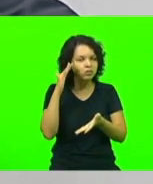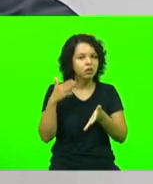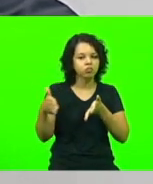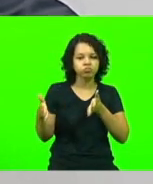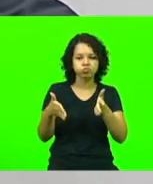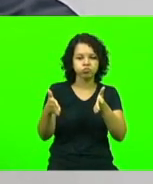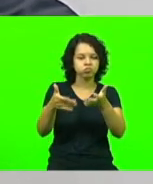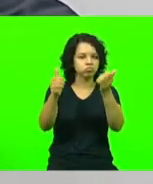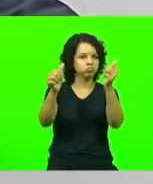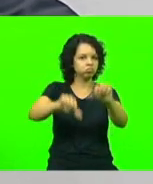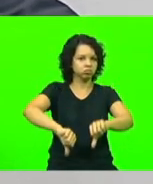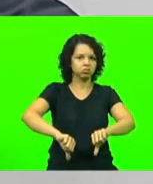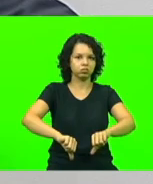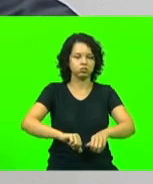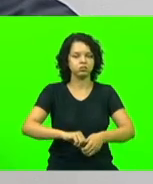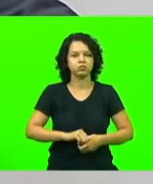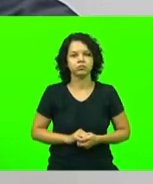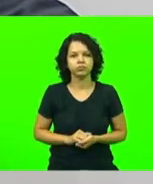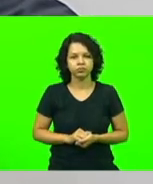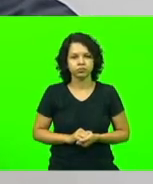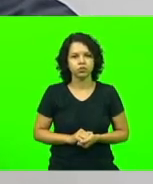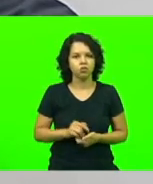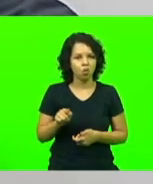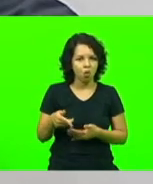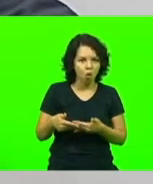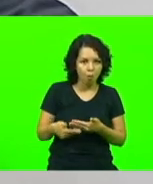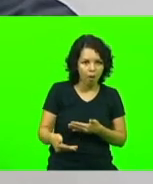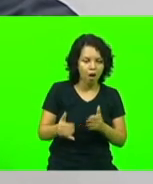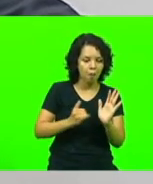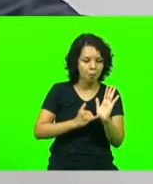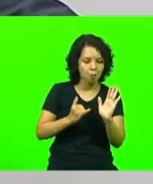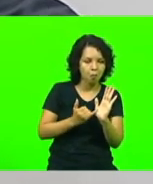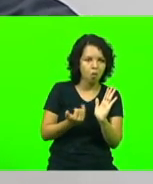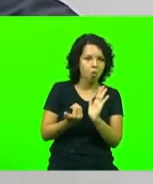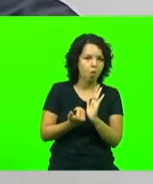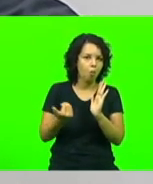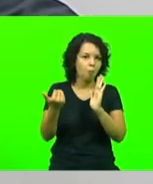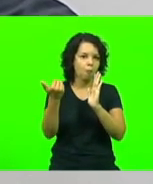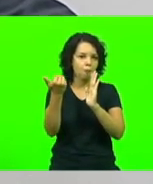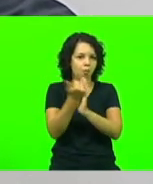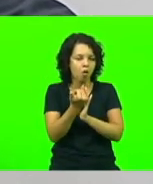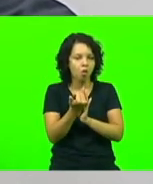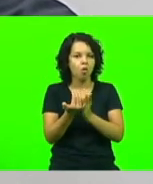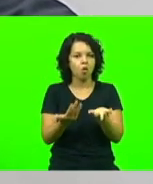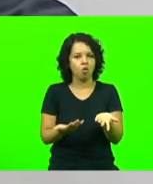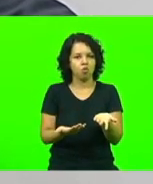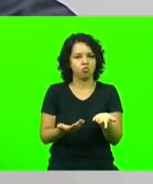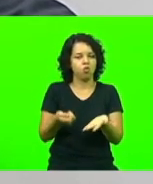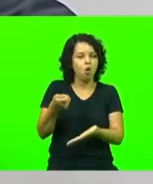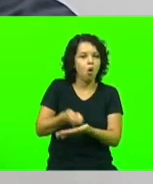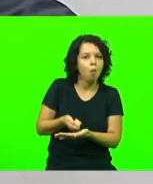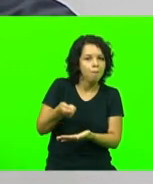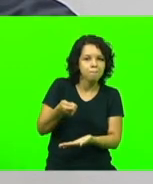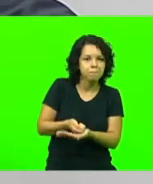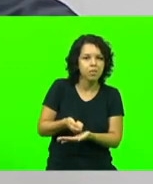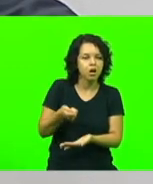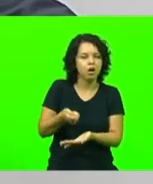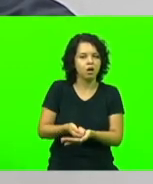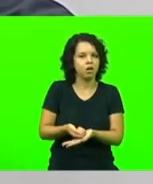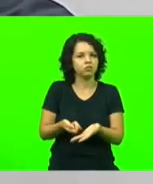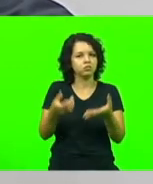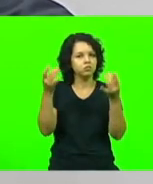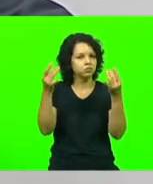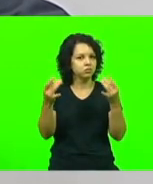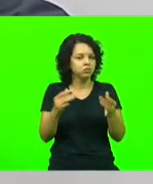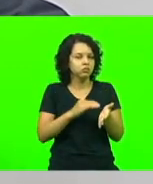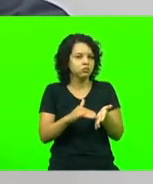colapso. Quando você começa a tributar mais, você começa a cobrar mais impostos, fazer aquilo que é a especialidade da Secretaria